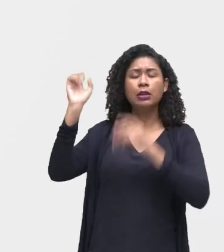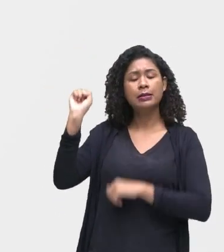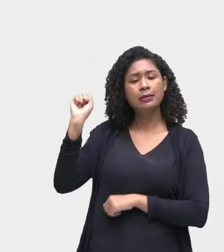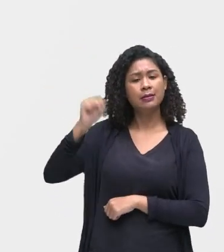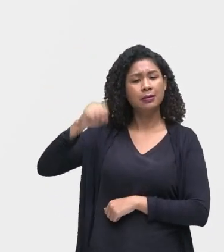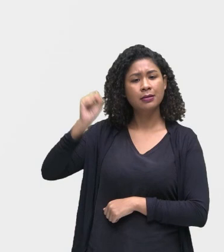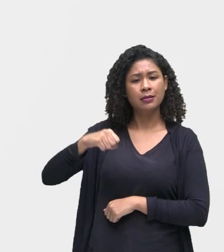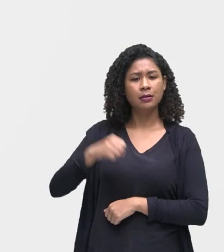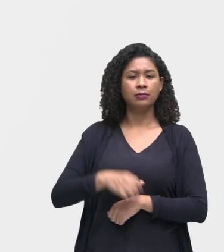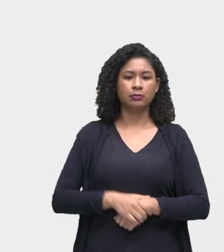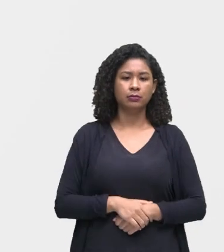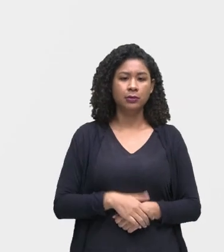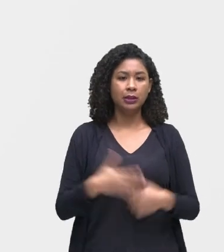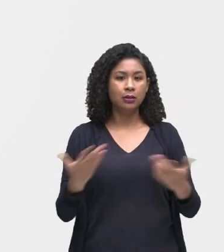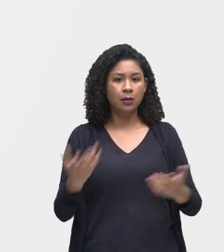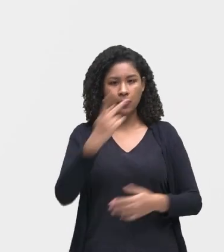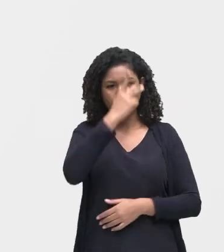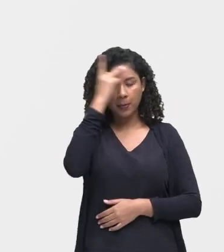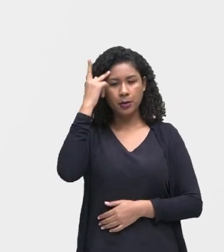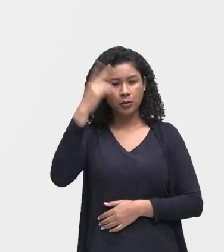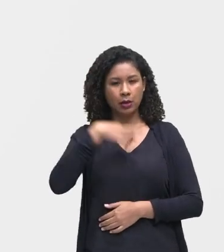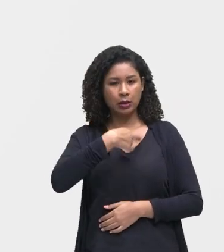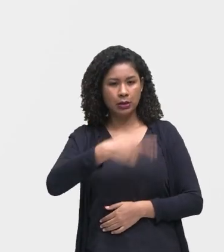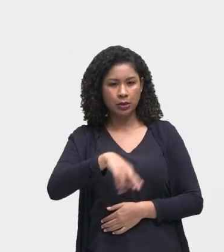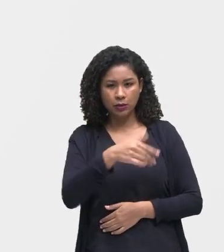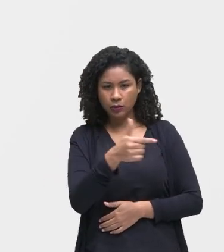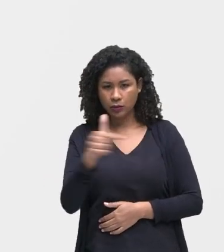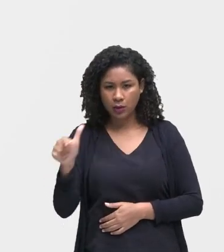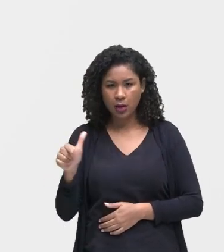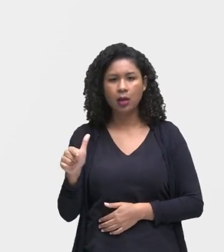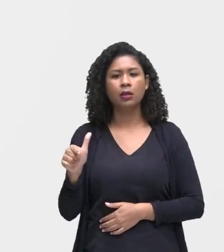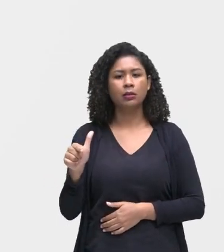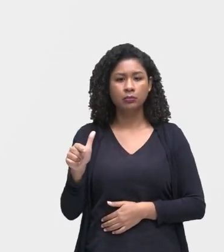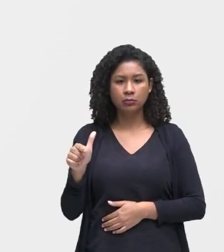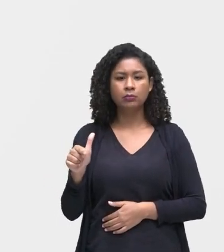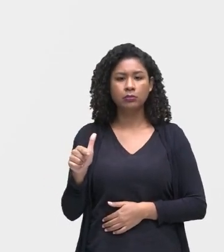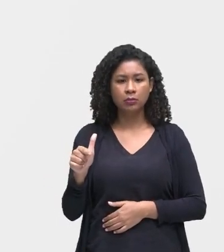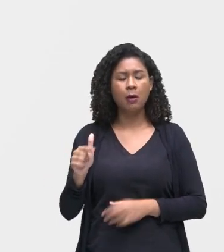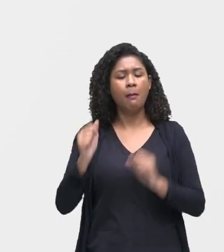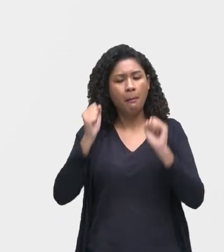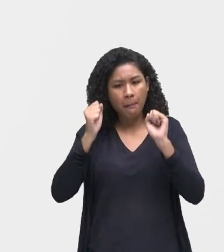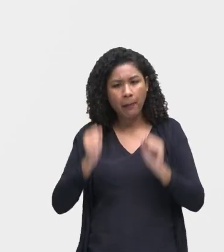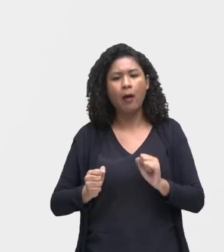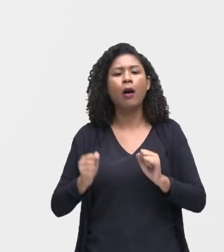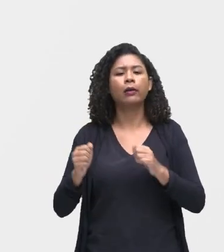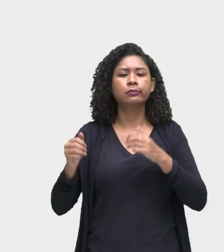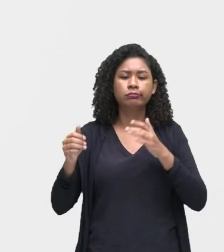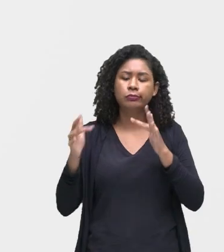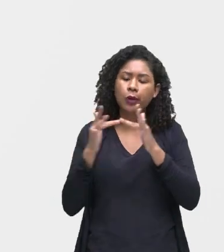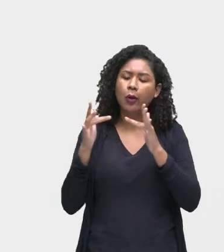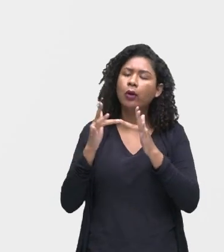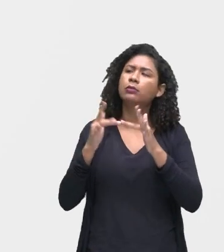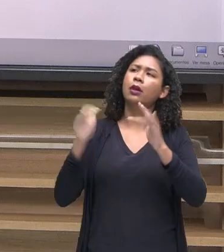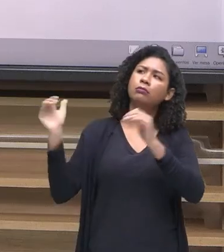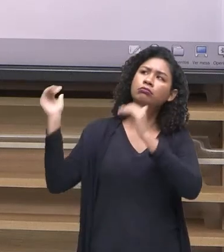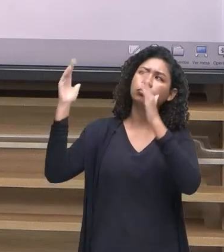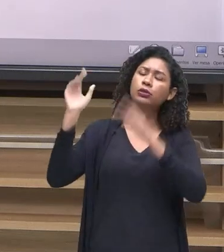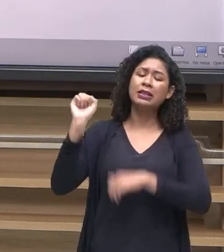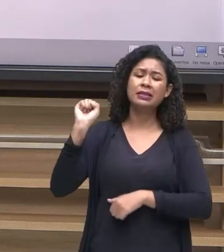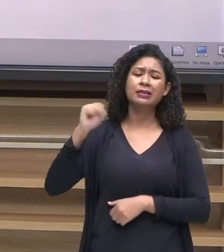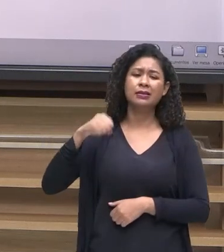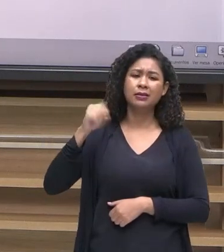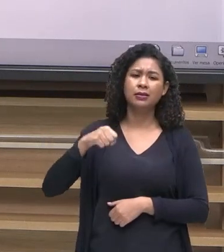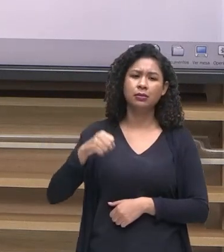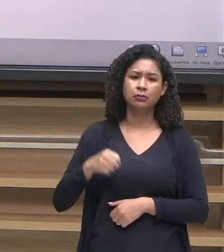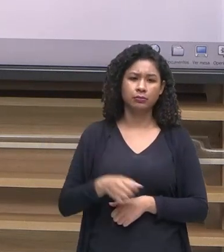sem religião também pode encontrar e trilhar esse caminho, né? Então, todo ser humano é capaz de